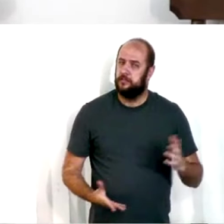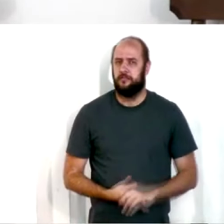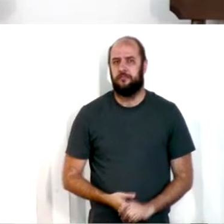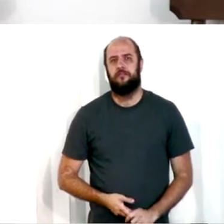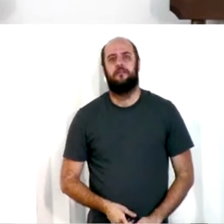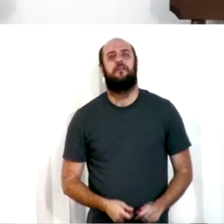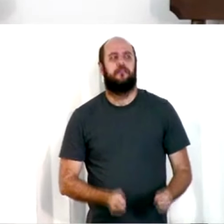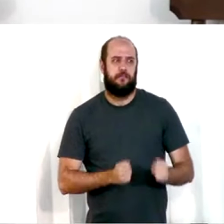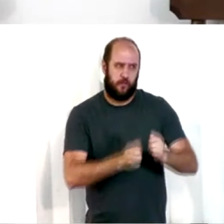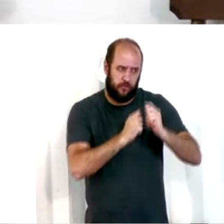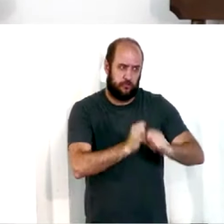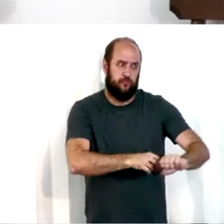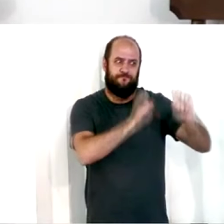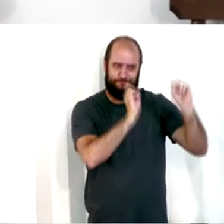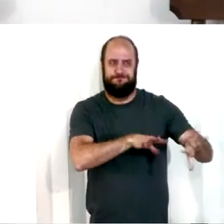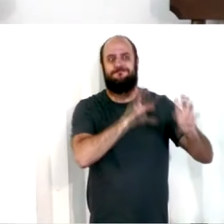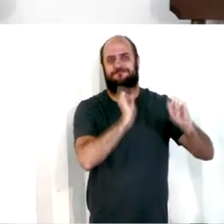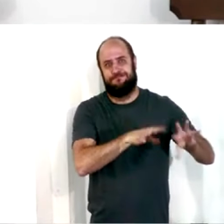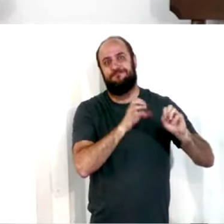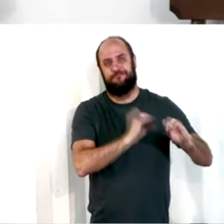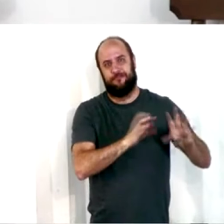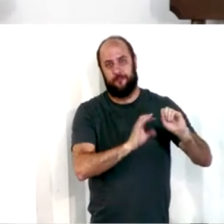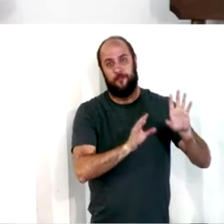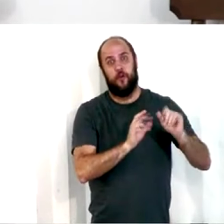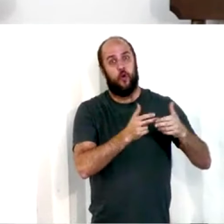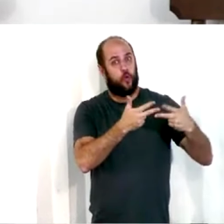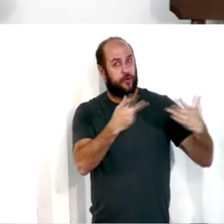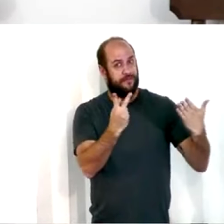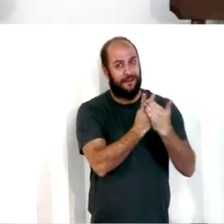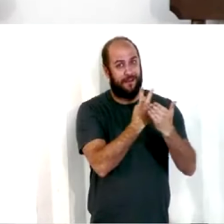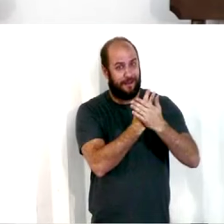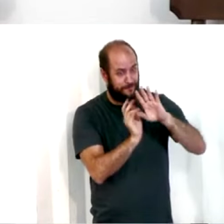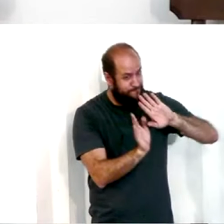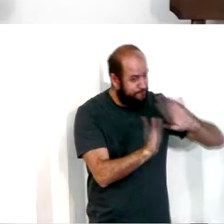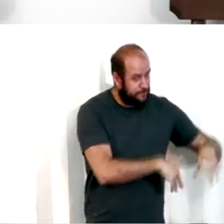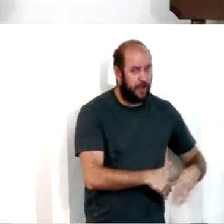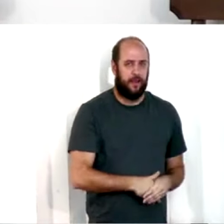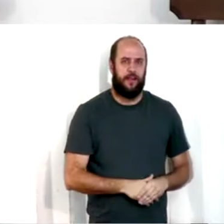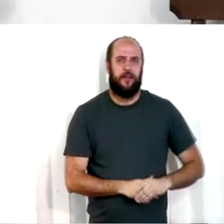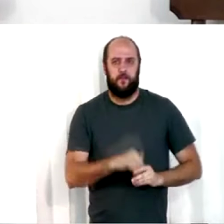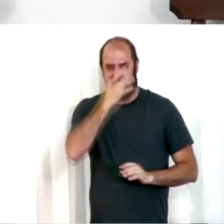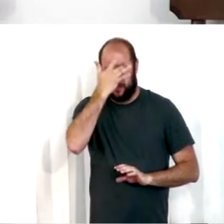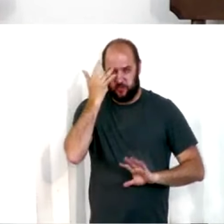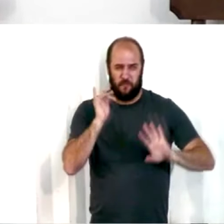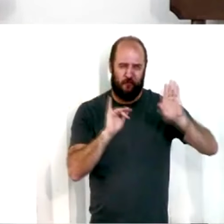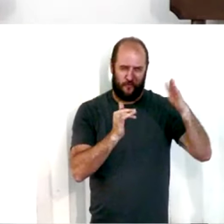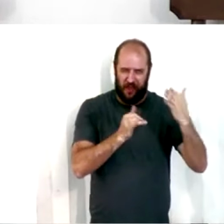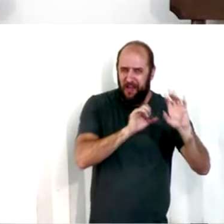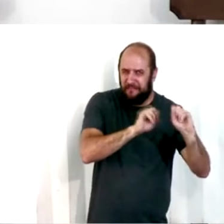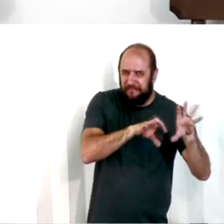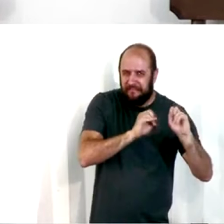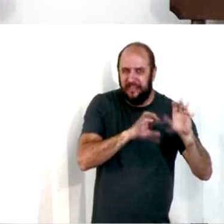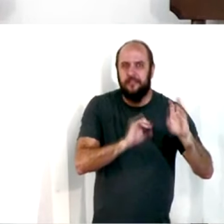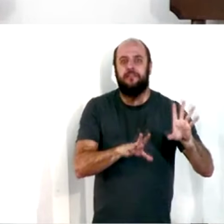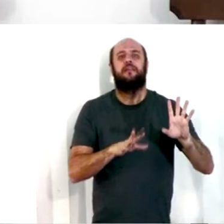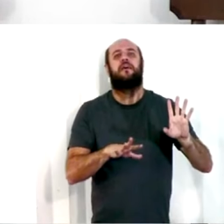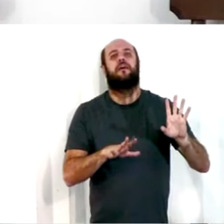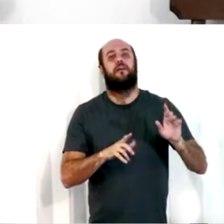lutavam para que esses ensinos errados não prevalecessem, lutavam contra os falsos mestres, lutavam para que eles não enganassem o povo de